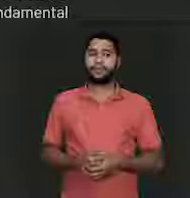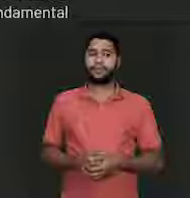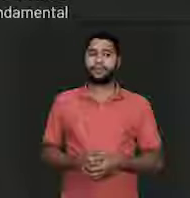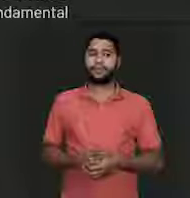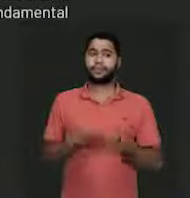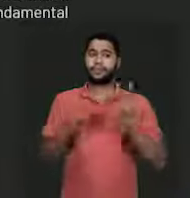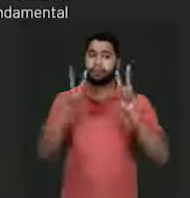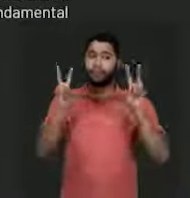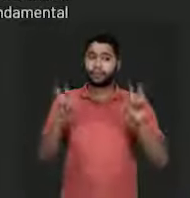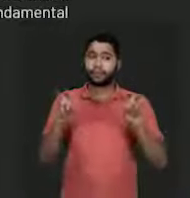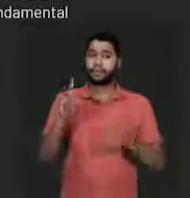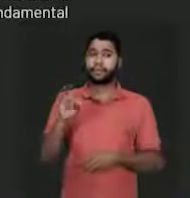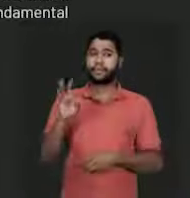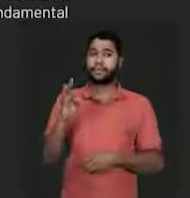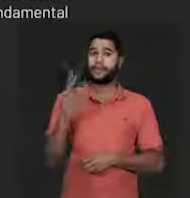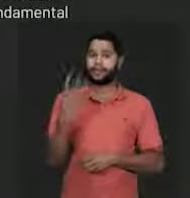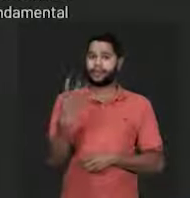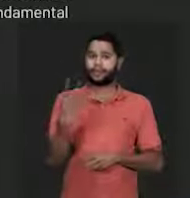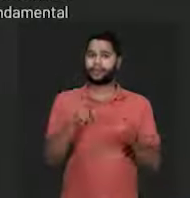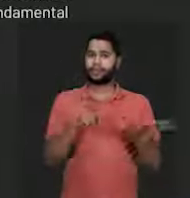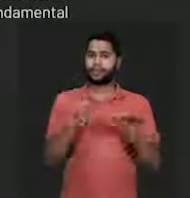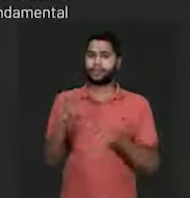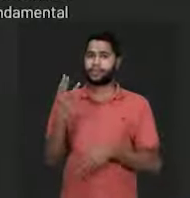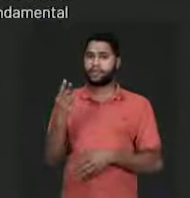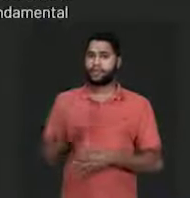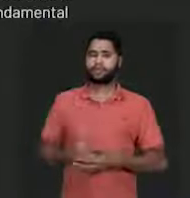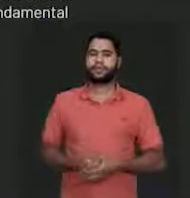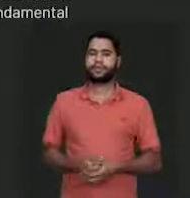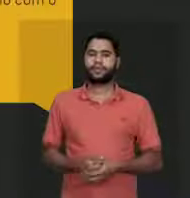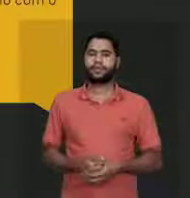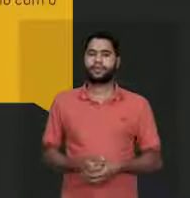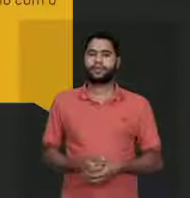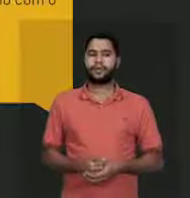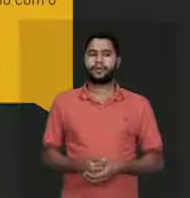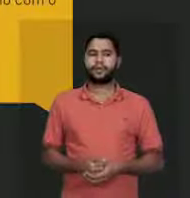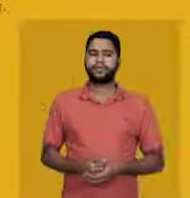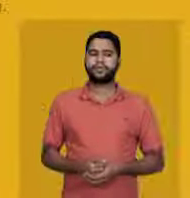Esse tema está no PET 4, na semana 3.